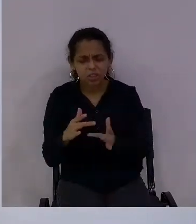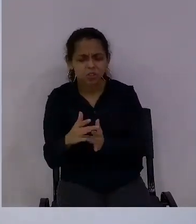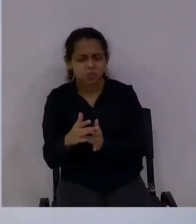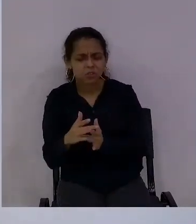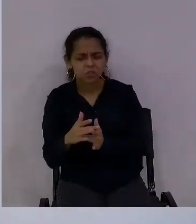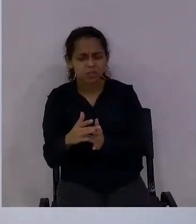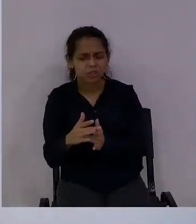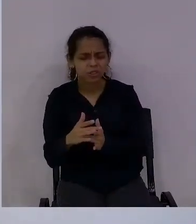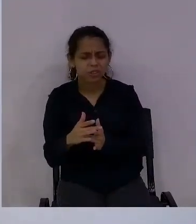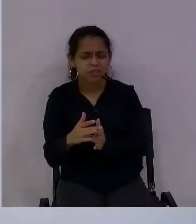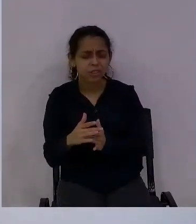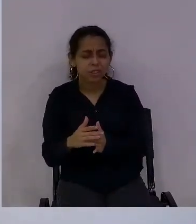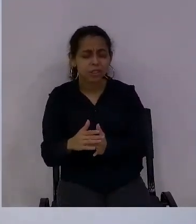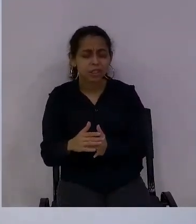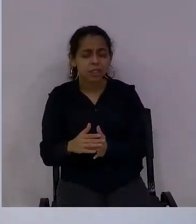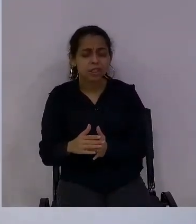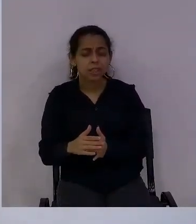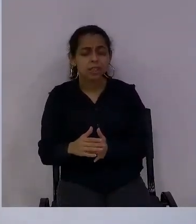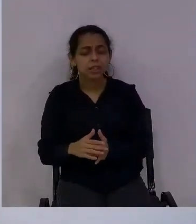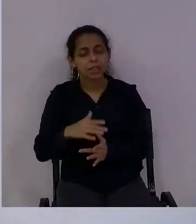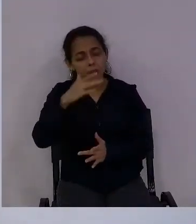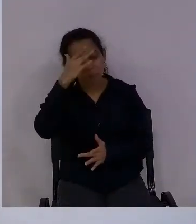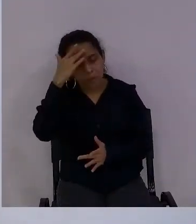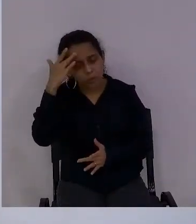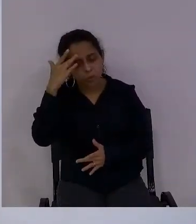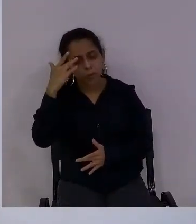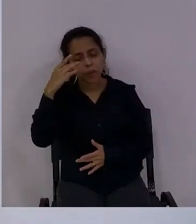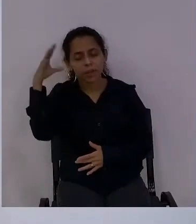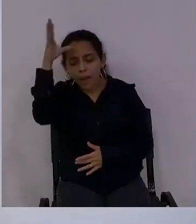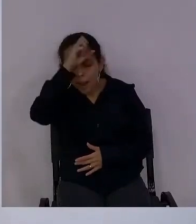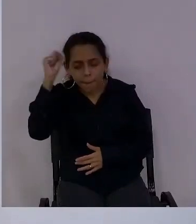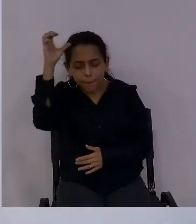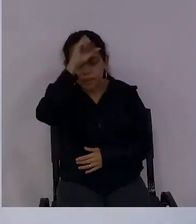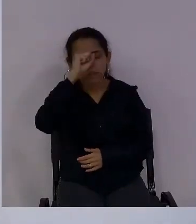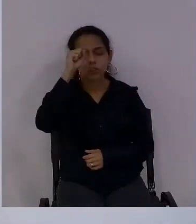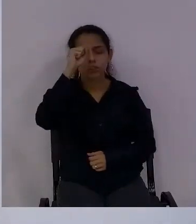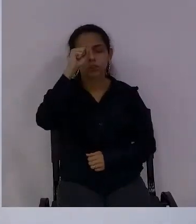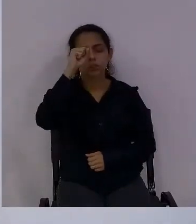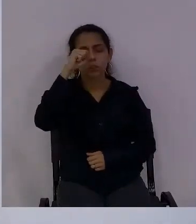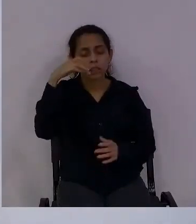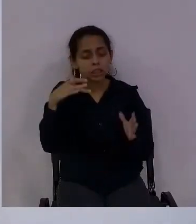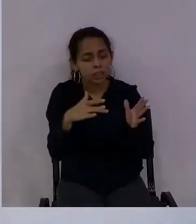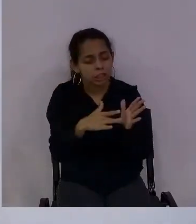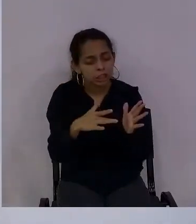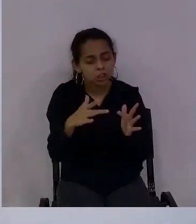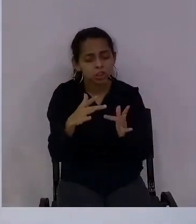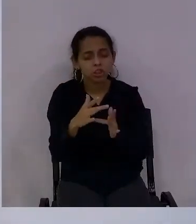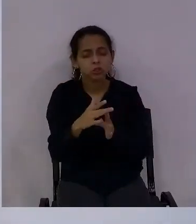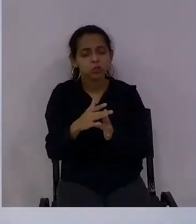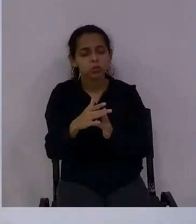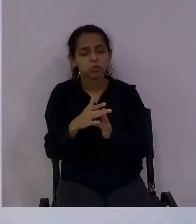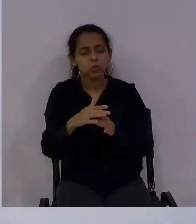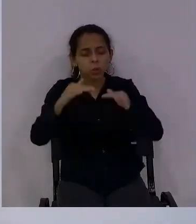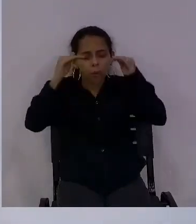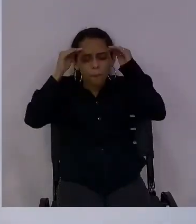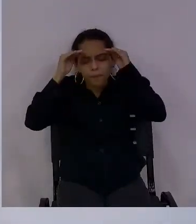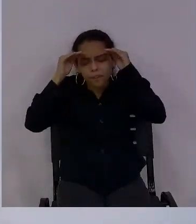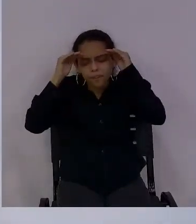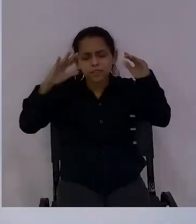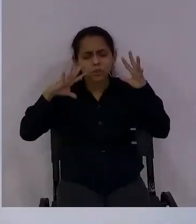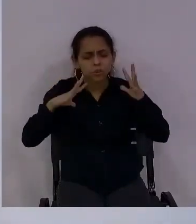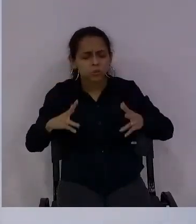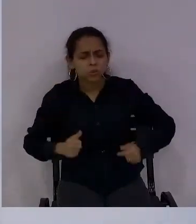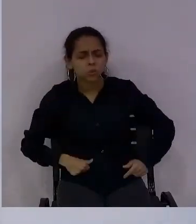esta pessoa tenha aprendido nesta noite que Jesus abraçou toda a lei e cumpriu